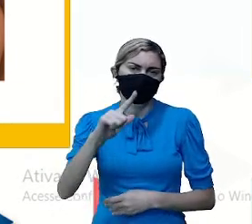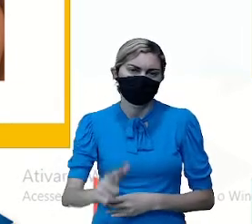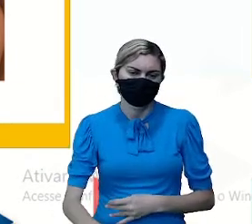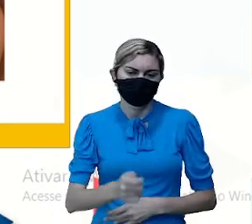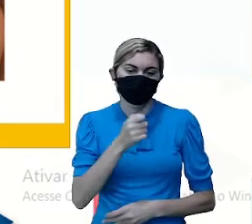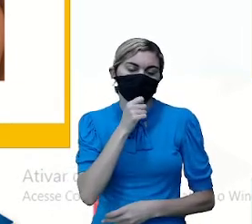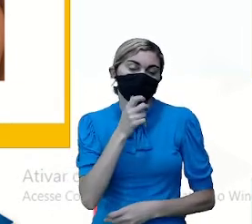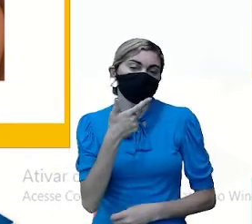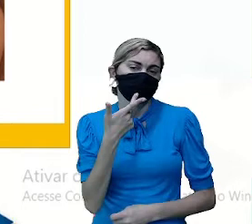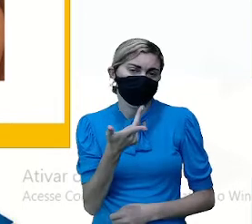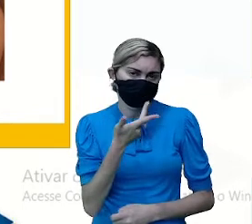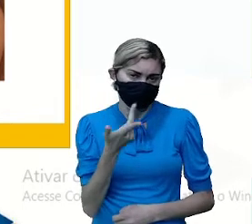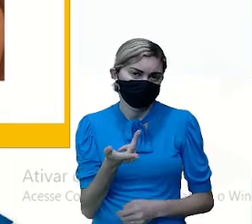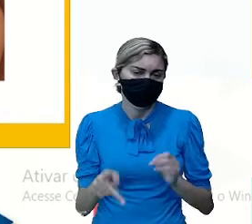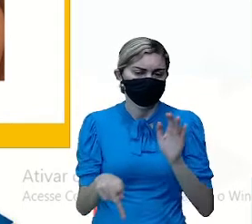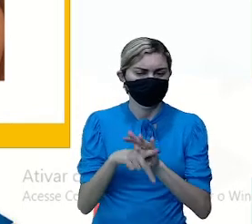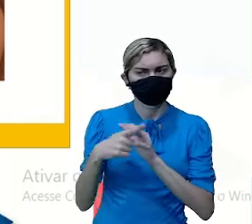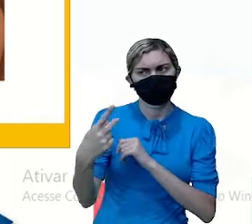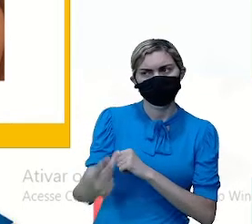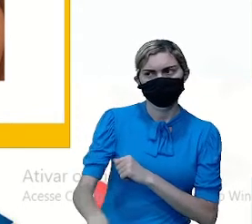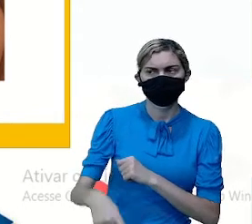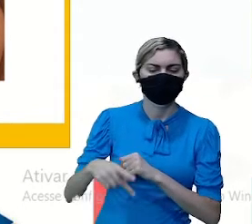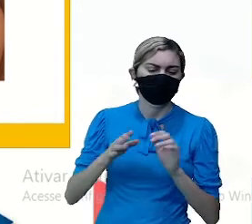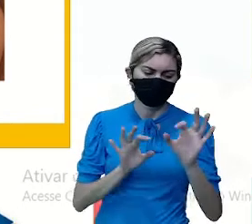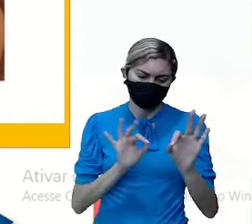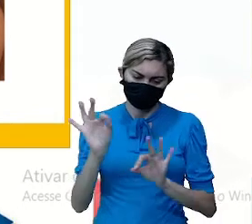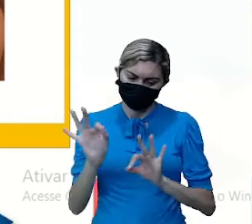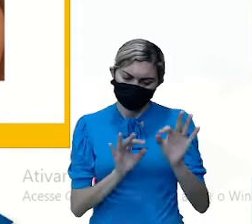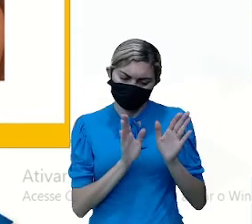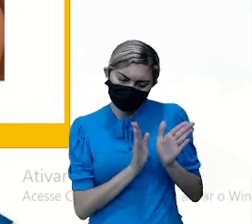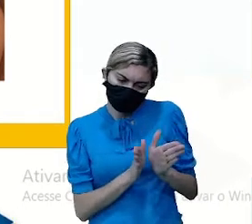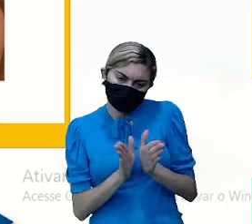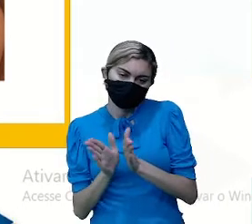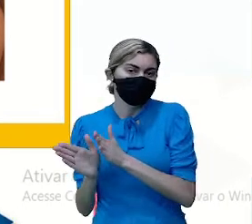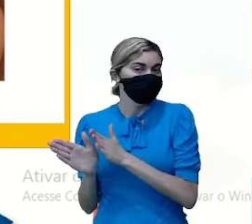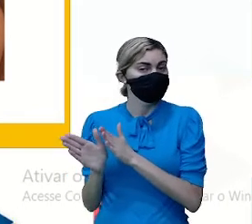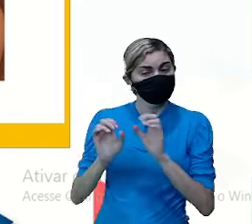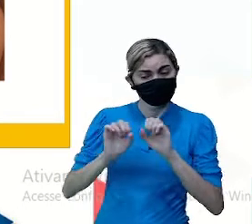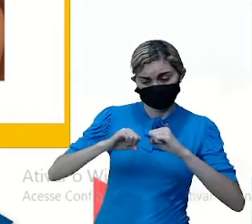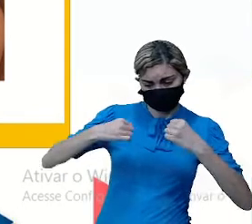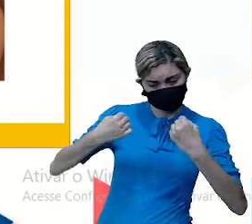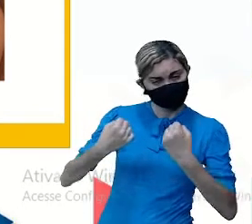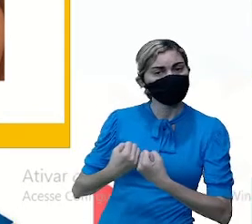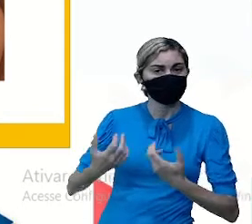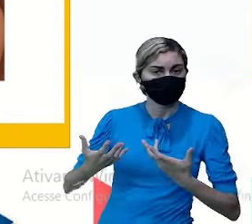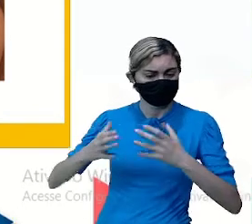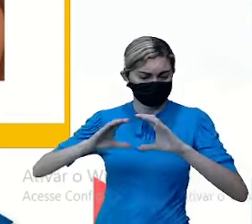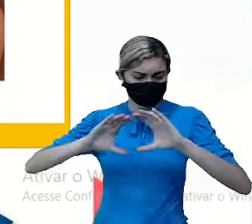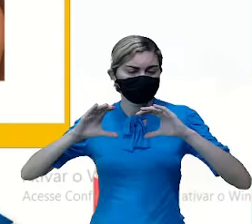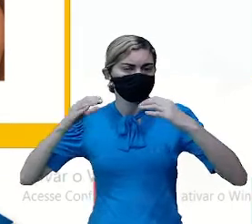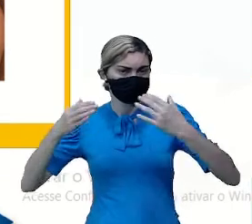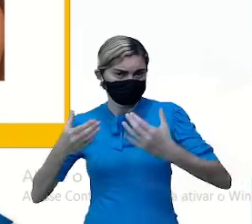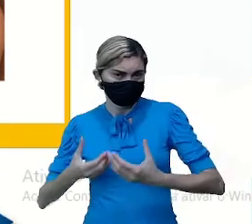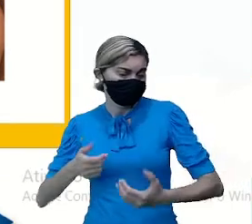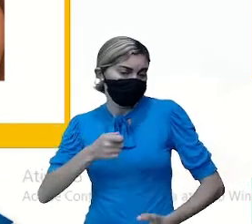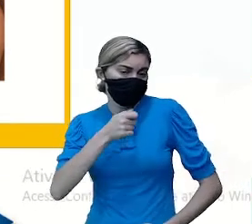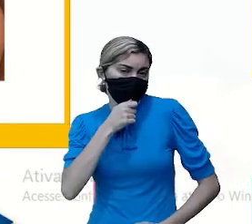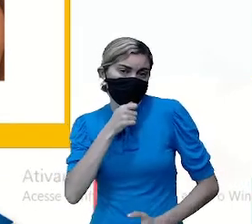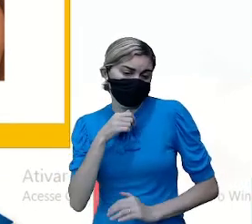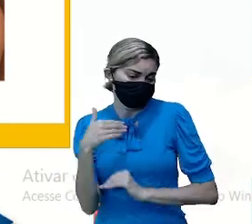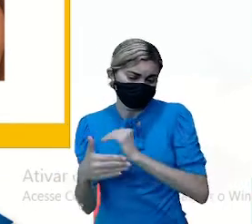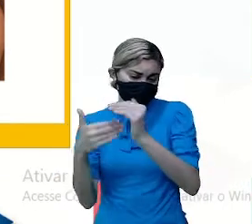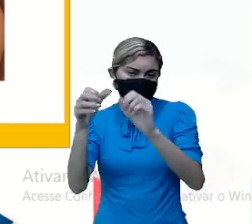fala. Trata-se apenas de uma organização de sociedade e comunidade que ainda não desenvolveu